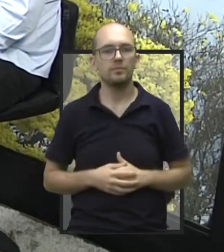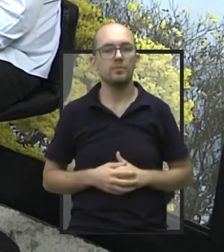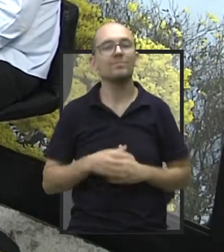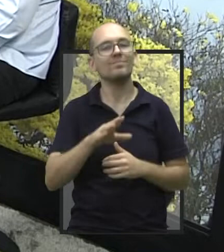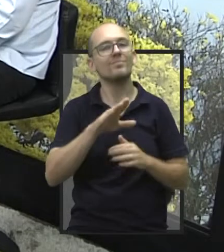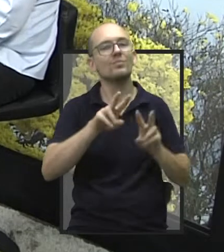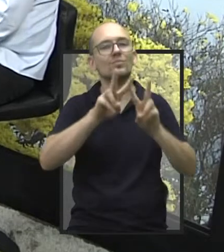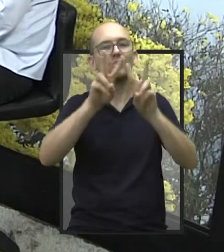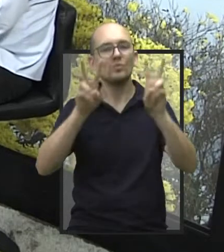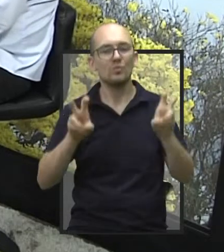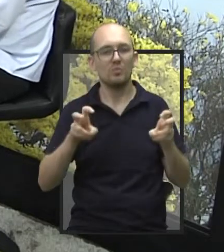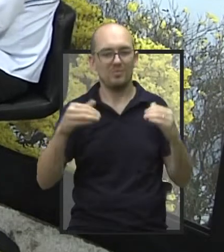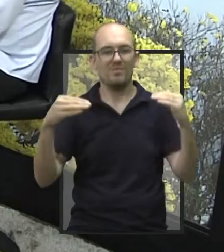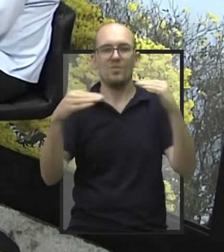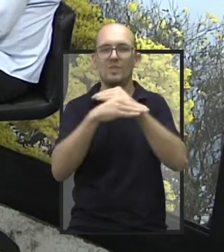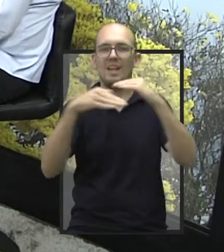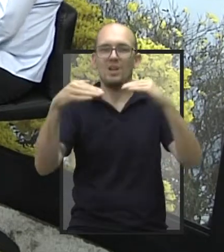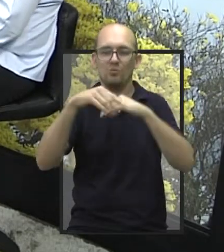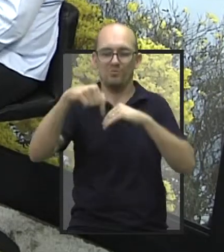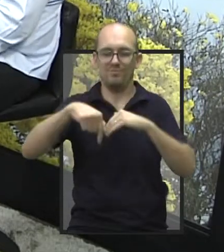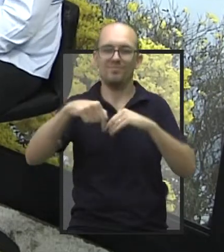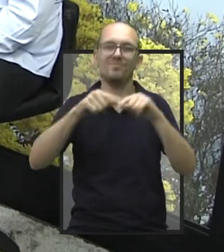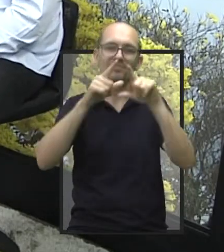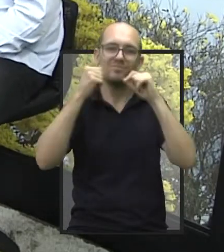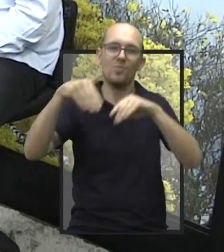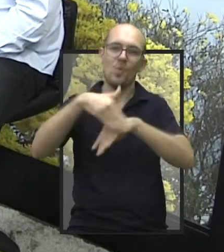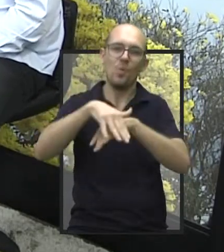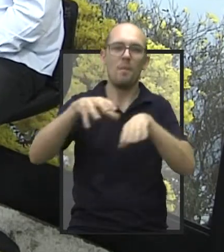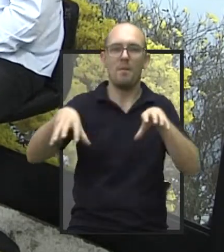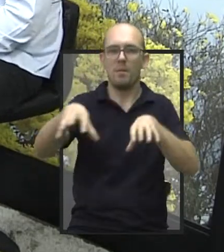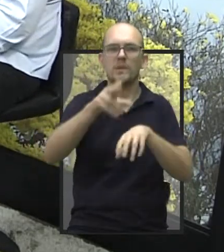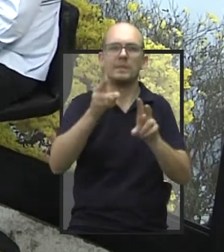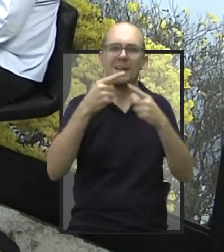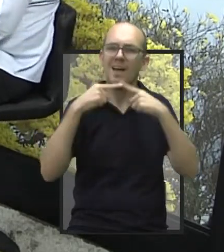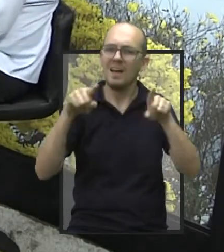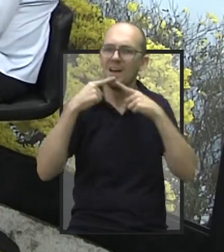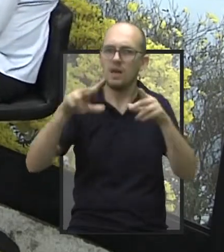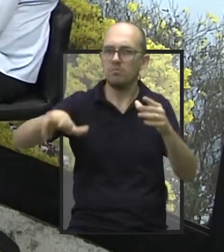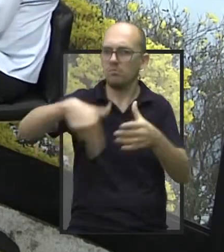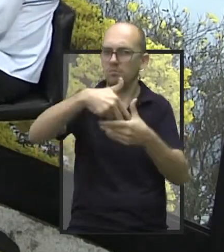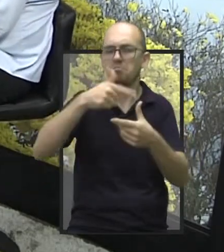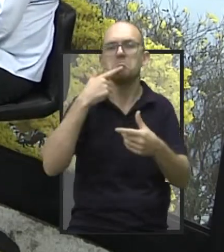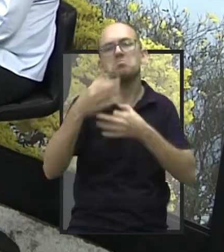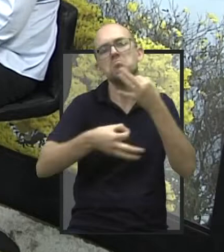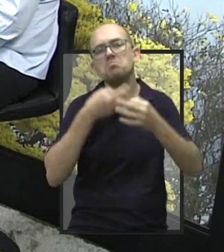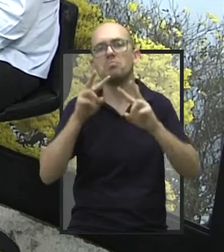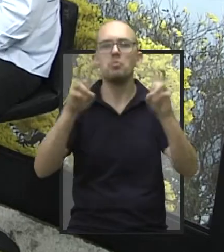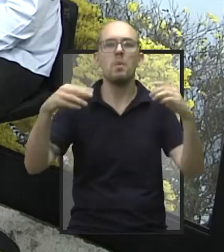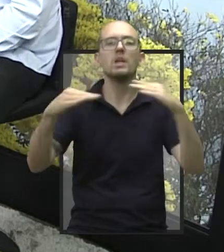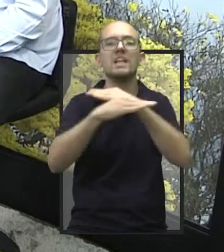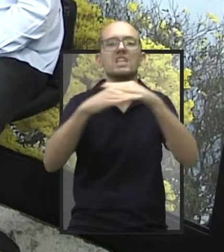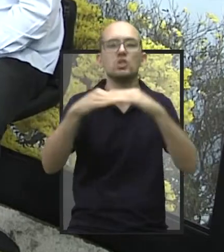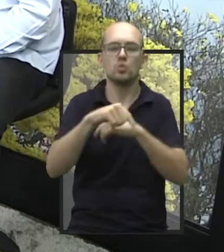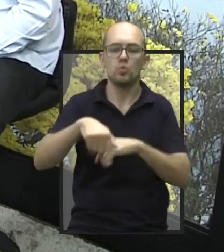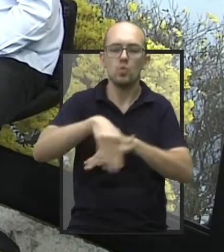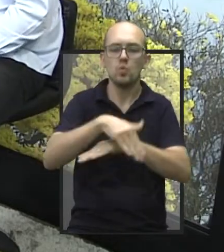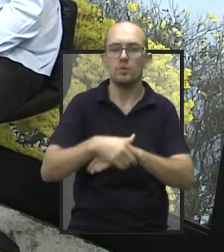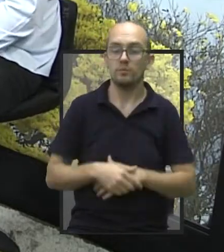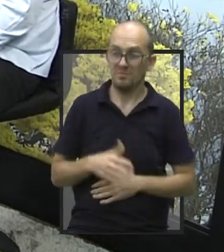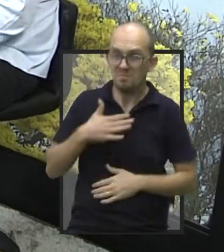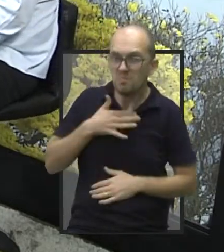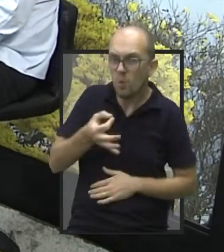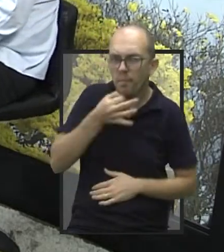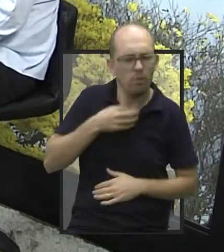senhor tem criticado bastante durante as suas falas na tribuna. Qual a avaliação que o senhor faz? A avaliação que o trânsito da nossa cidade está um